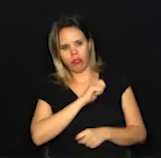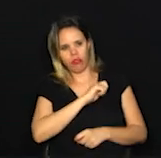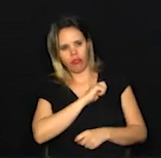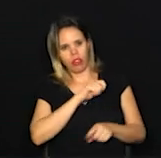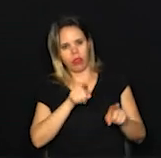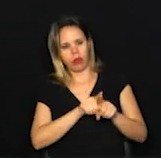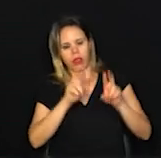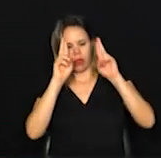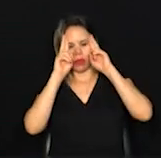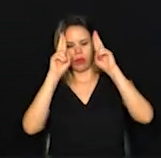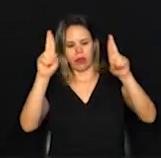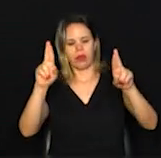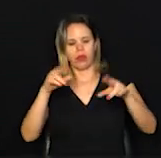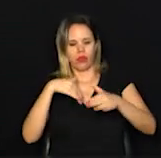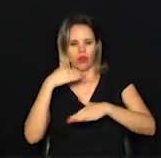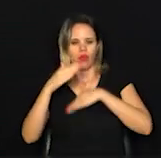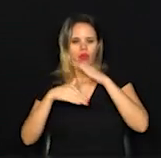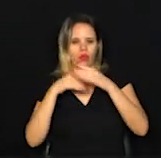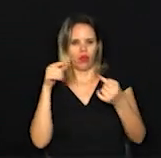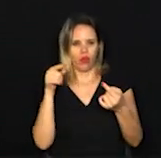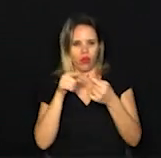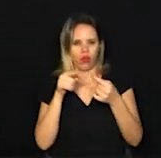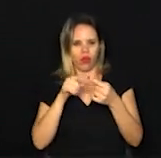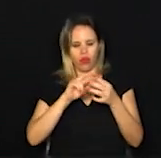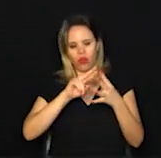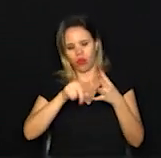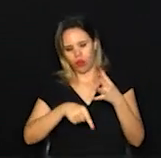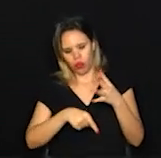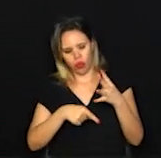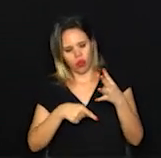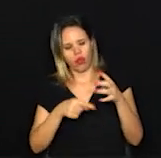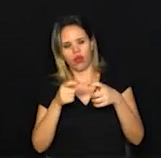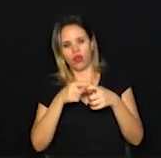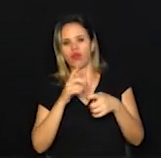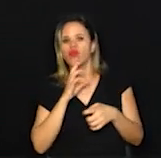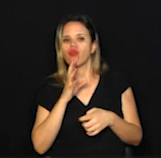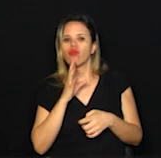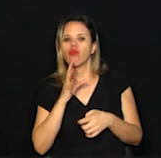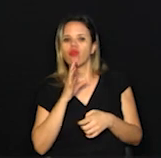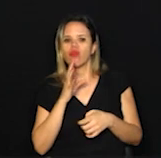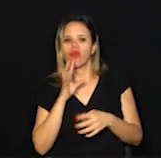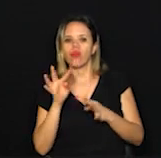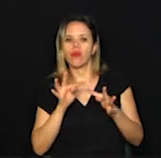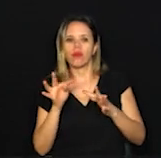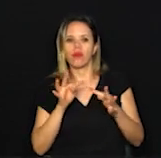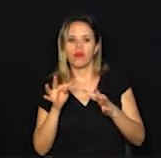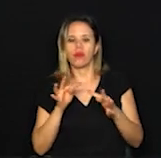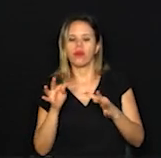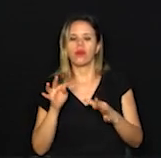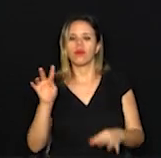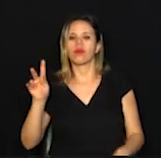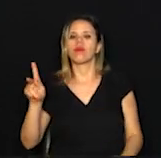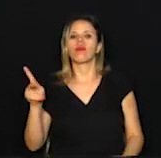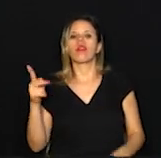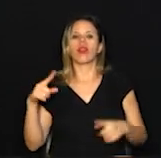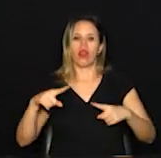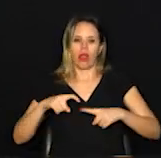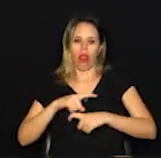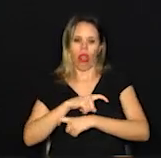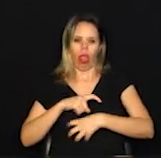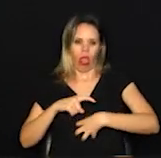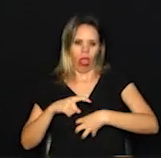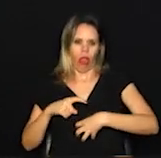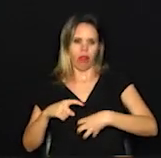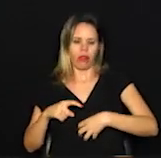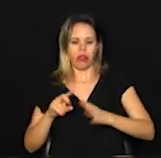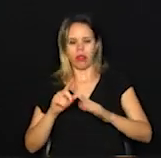extremamente respeitado, que desenvolveu uma combinação de medicamentos que todos devem conhecer, que trata o H. pylori e a úlcera péptica. Junto com